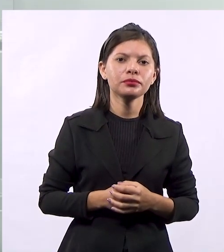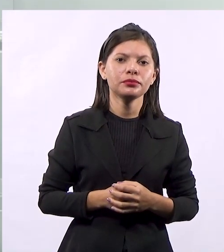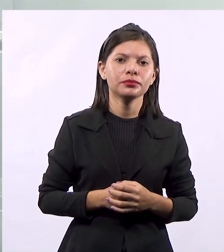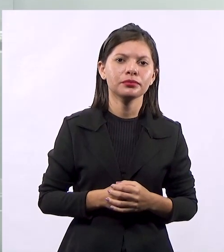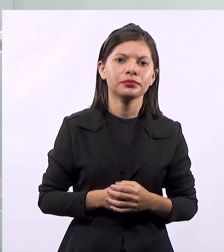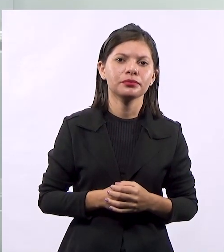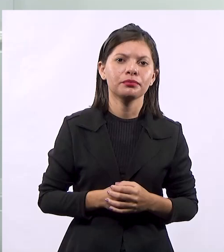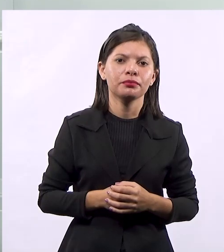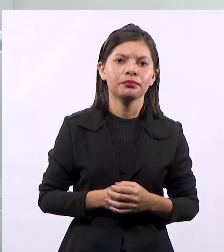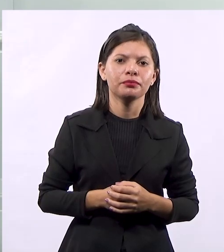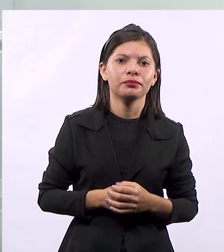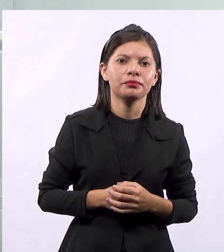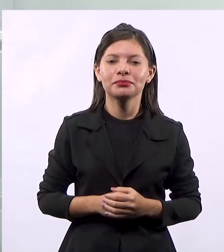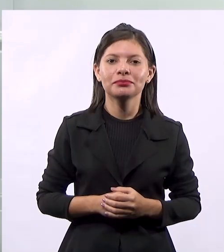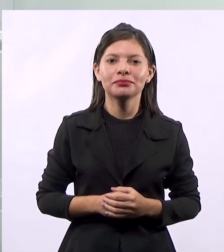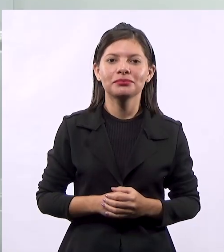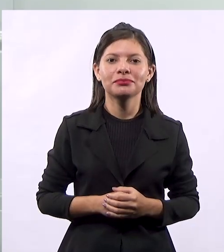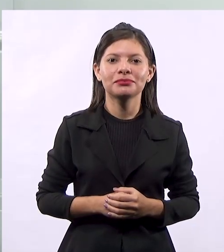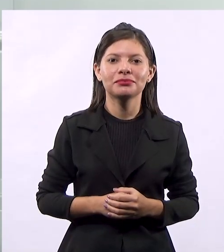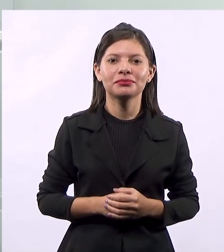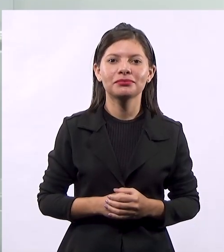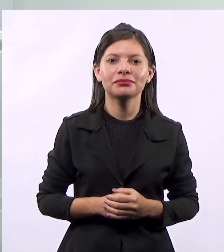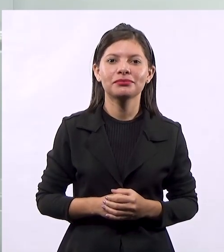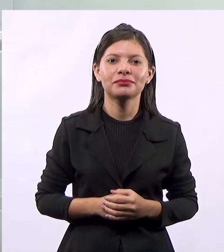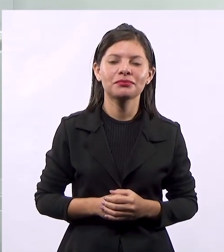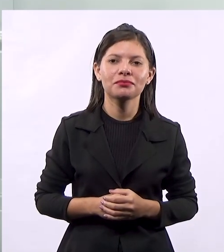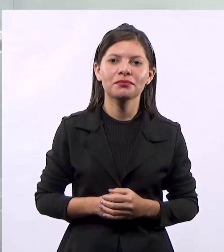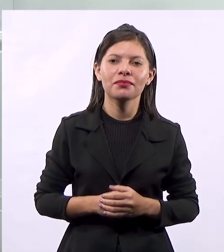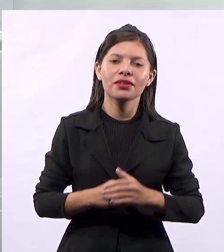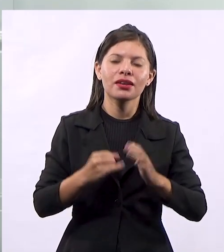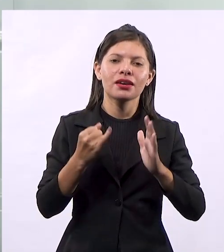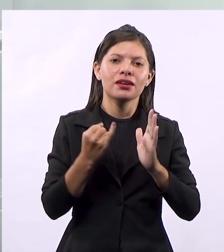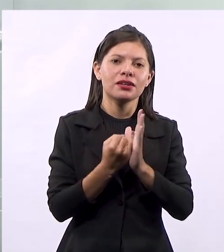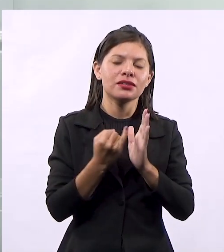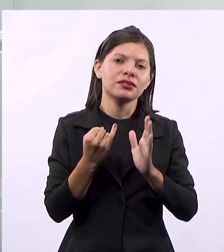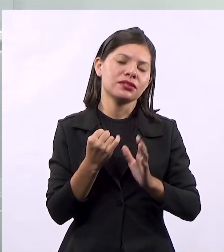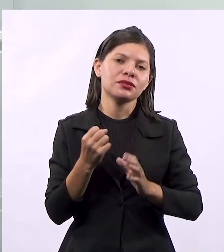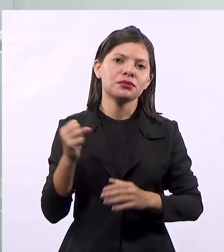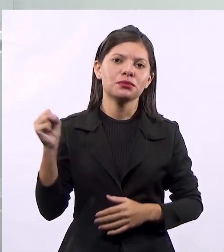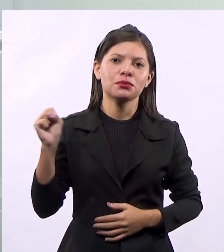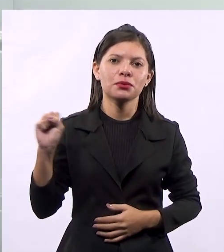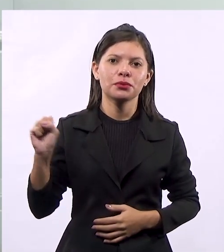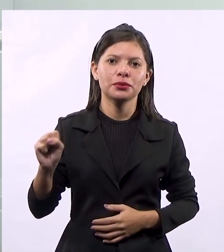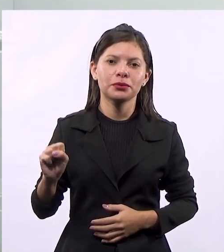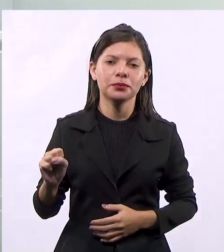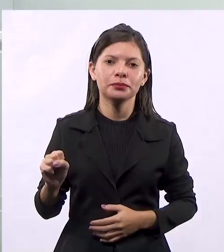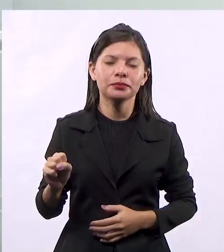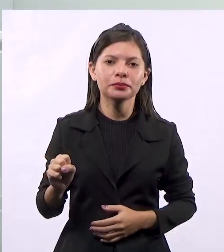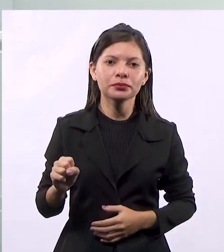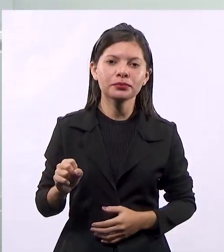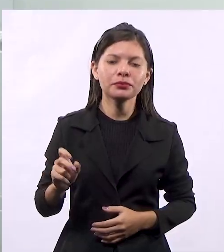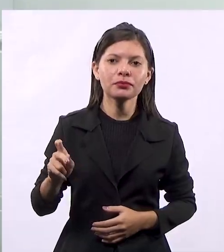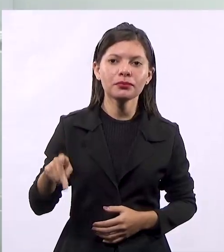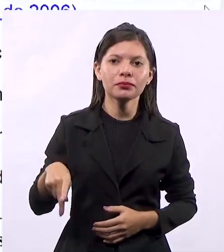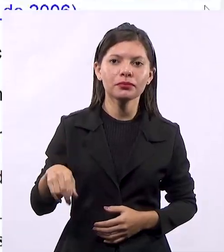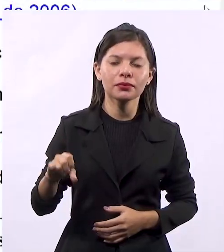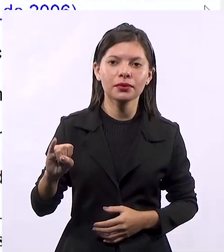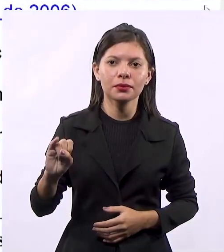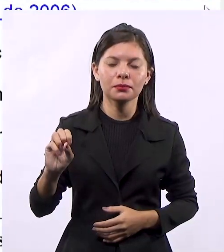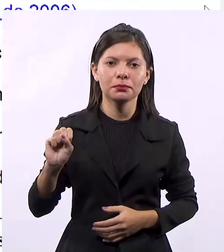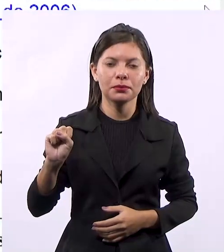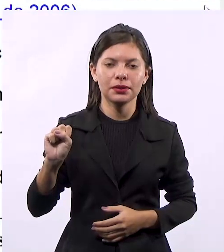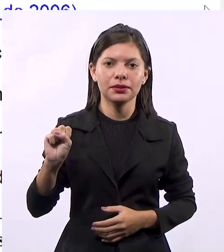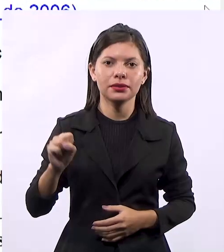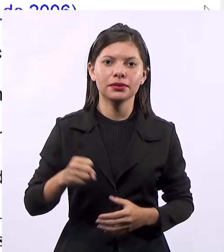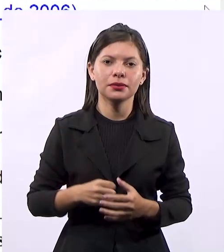elementos, eles são fundantes da qualidade da educação. Mas a gente vai explorar melhor esse termo qualidade. O